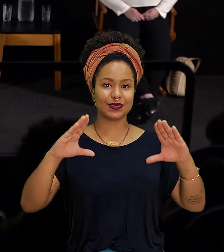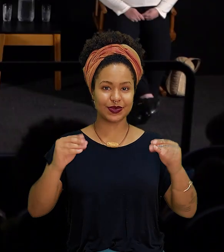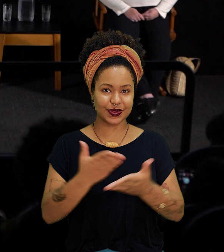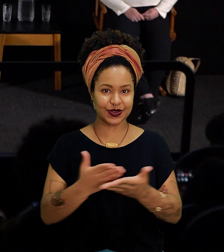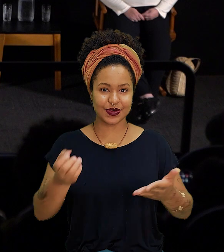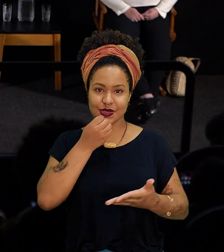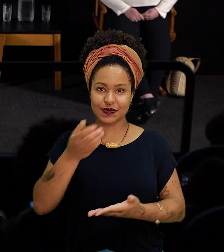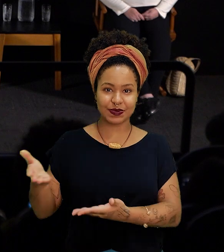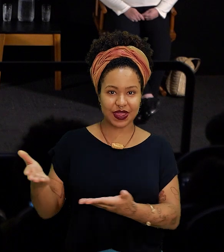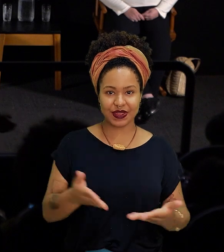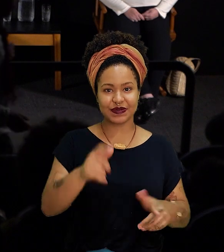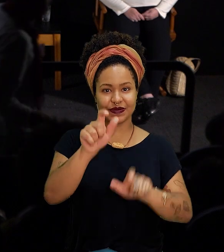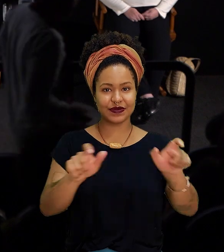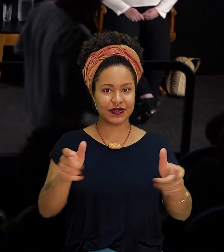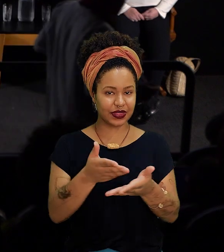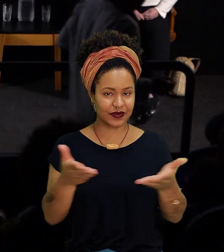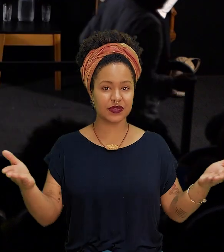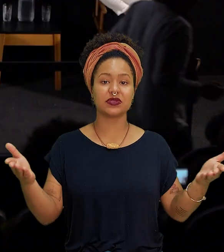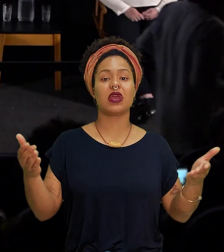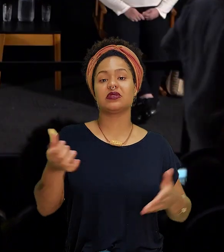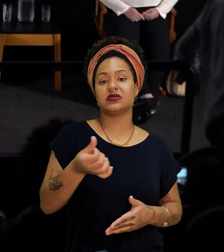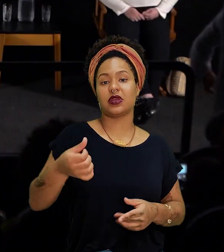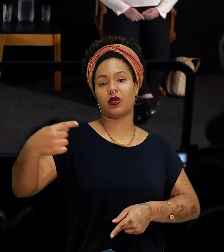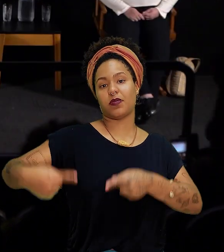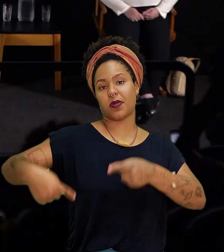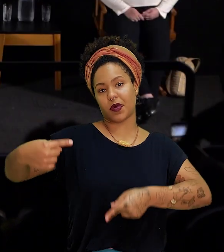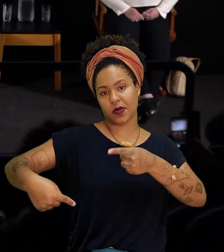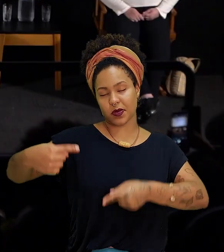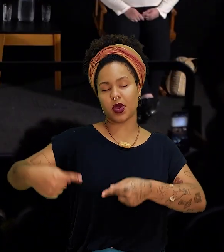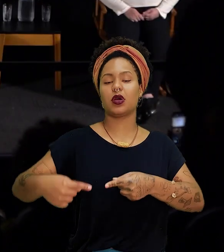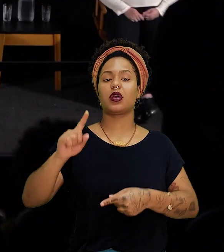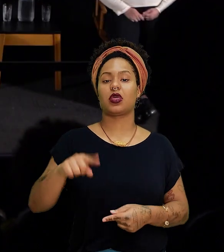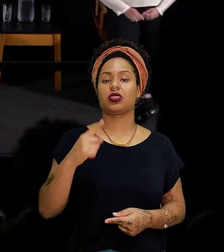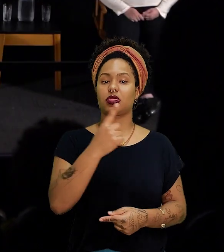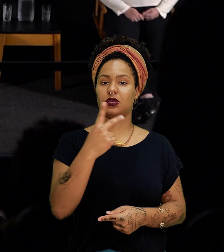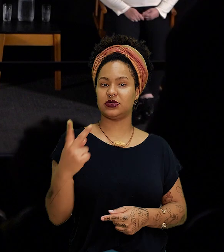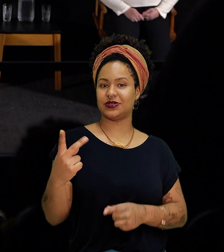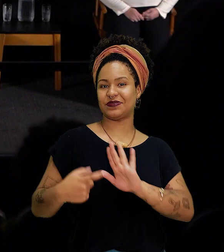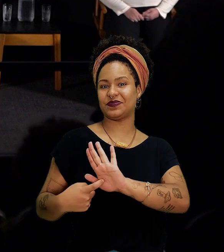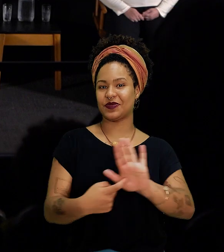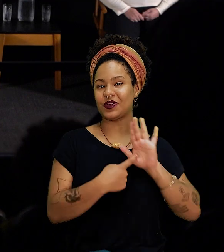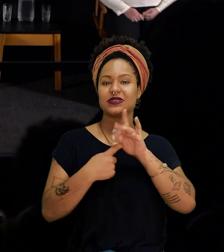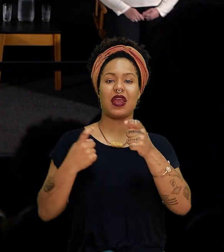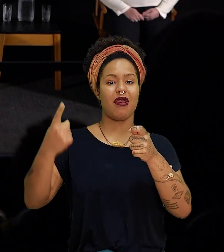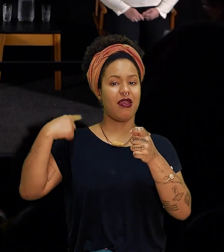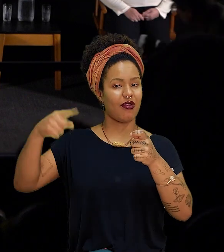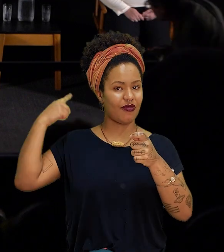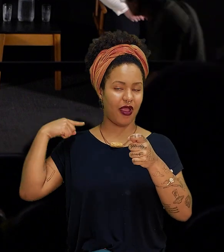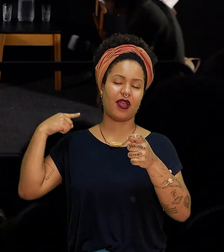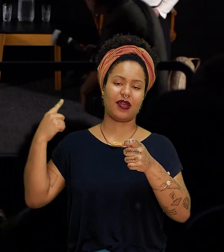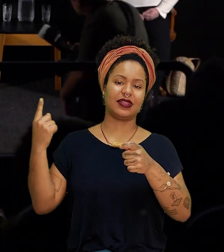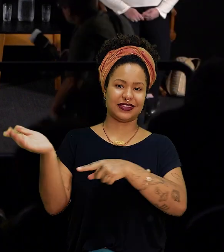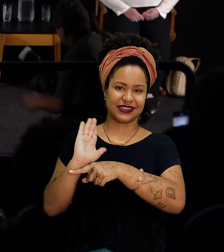Boa noite, bem-vindos e bem-vindas ao sexto debate da 12ª Mostra